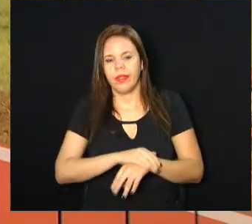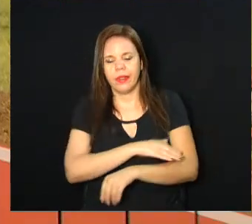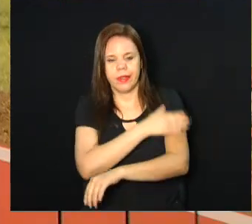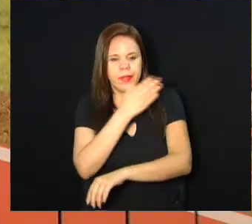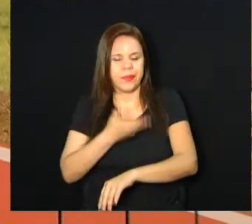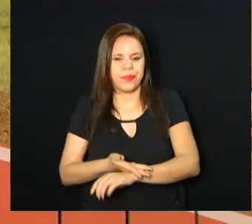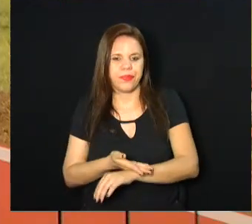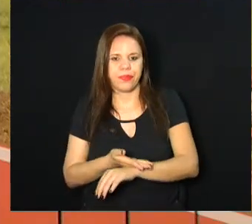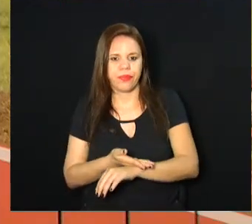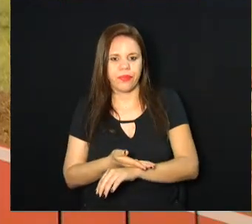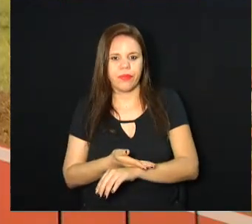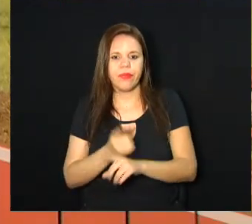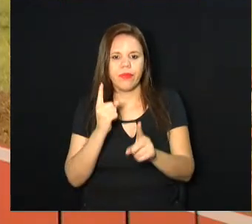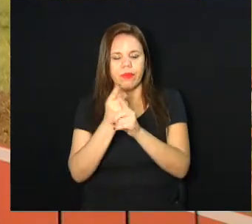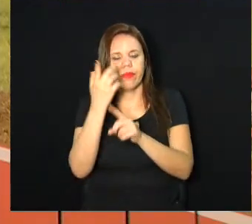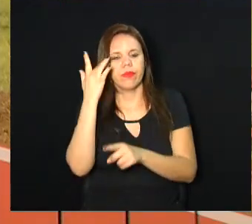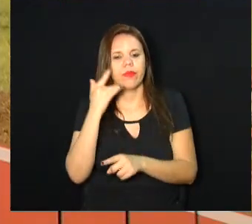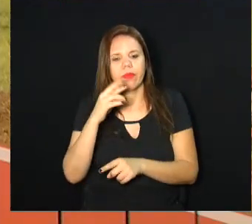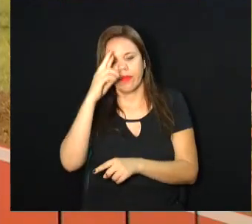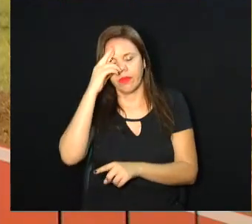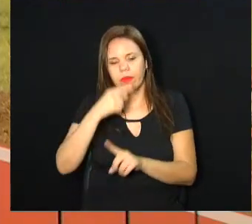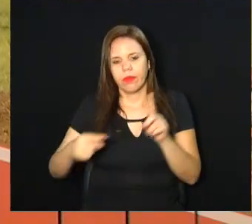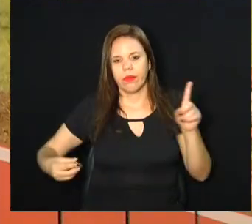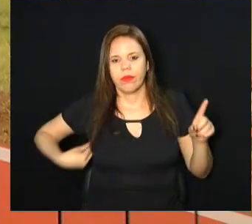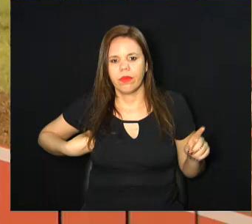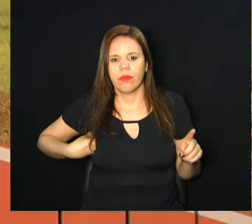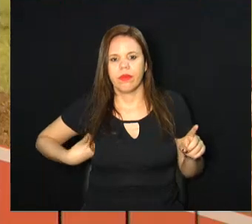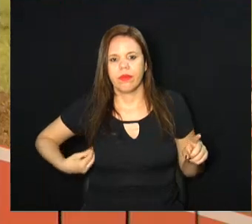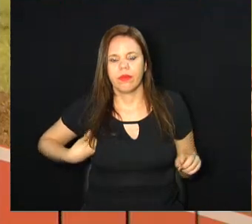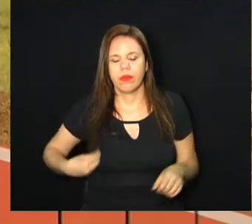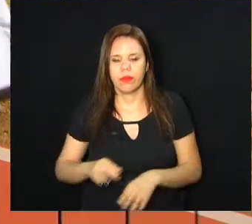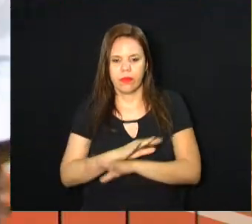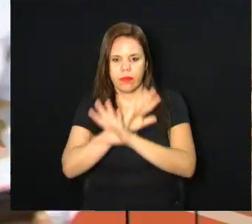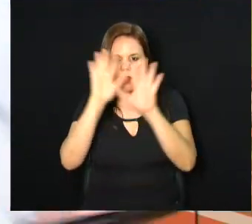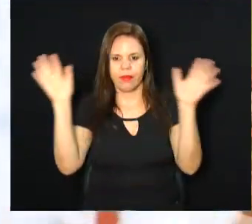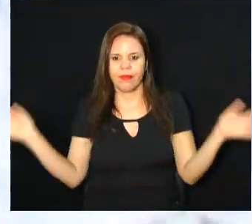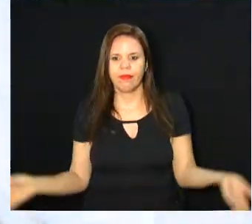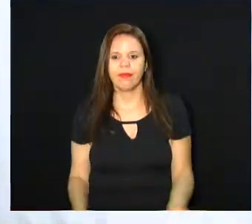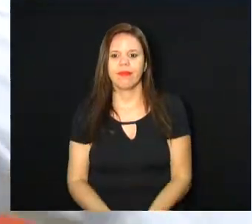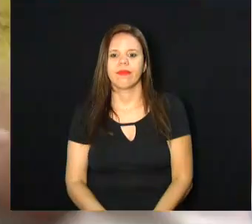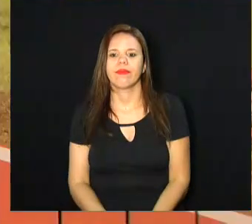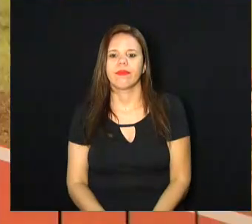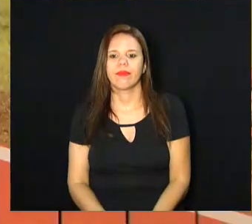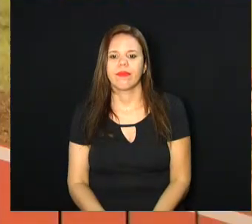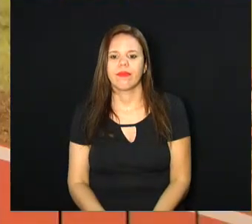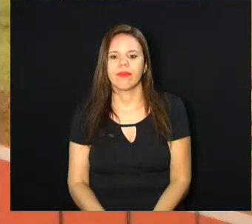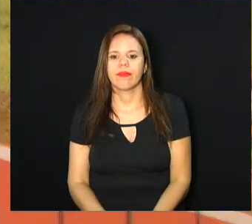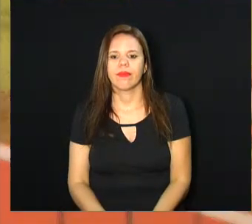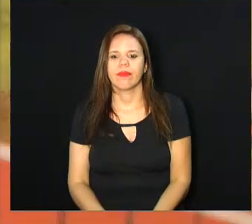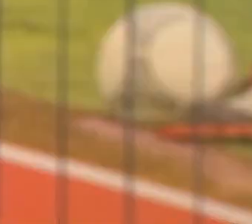do dia. A gente se vê amanhã ao 12:30, ao vivo, hein? Até lá, tchau, tchau!